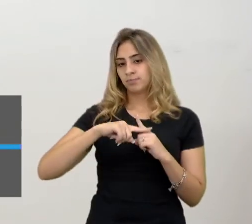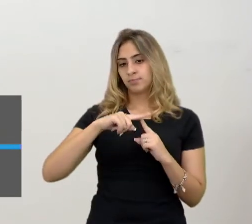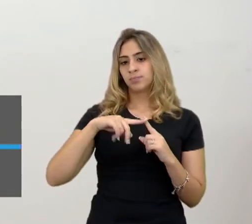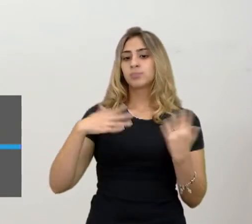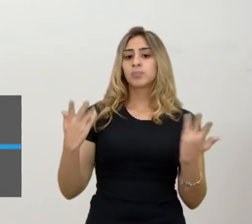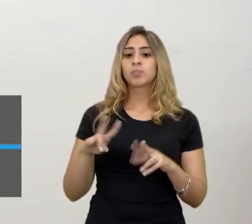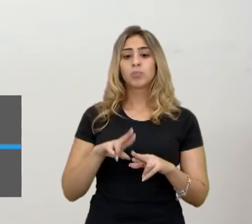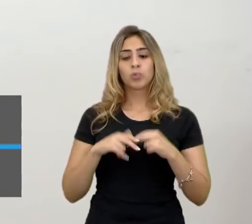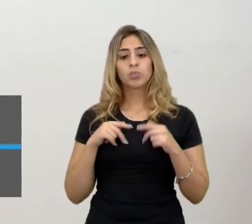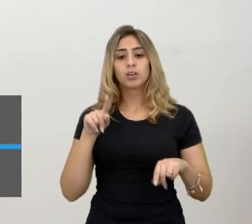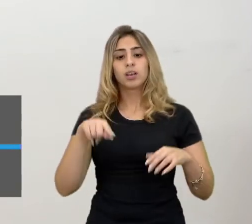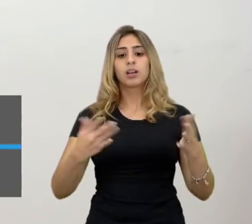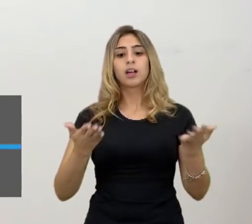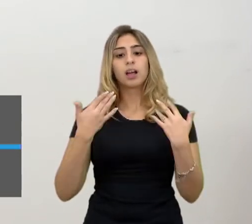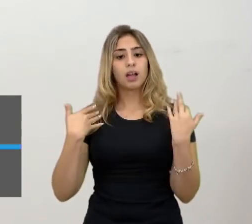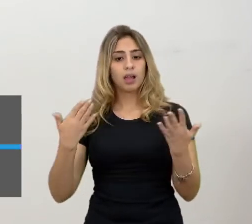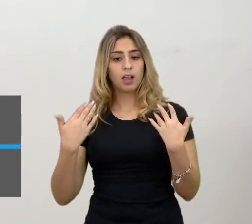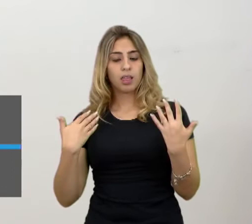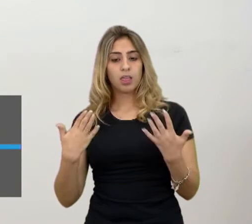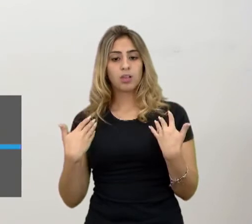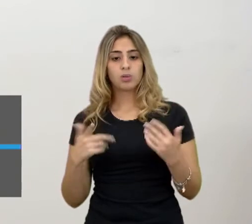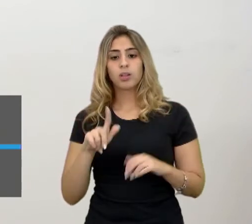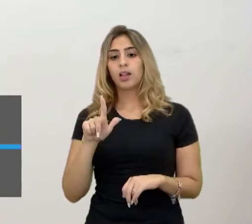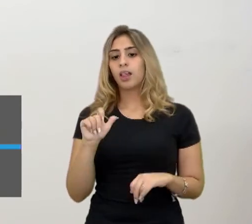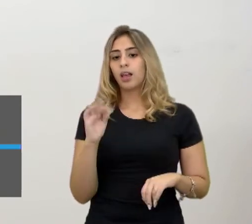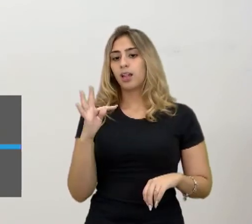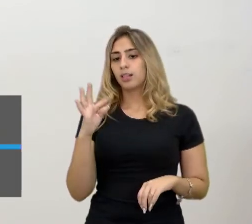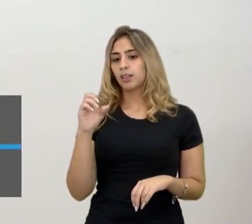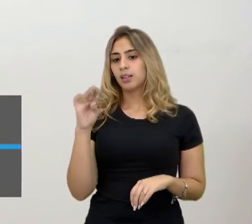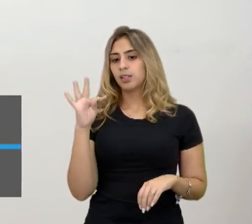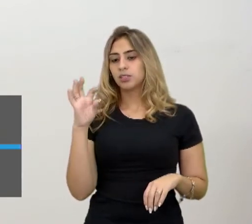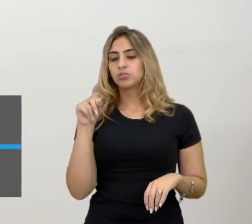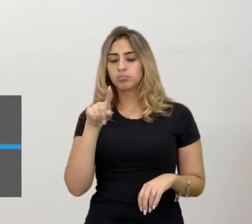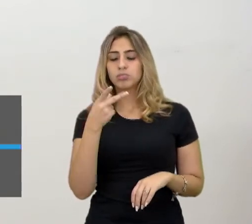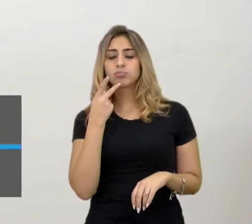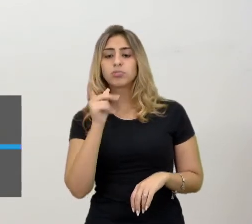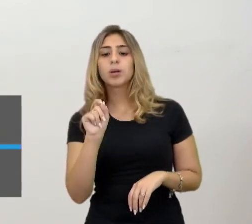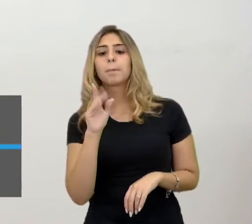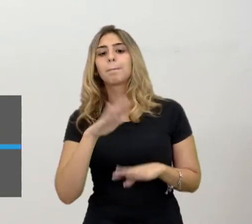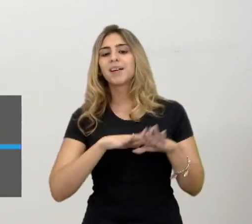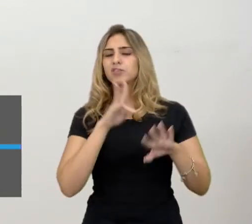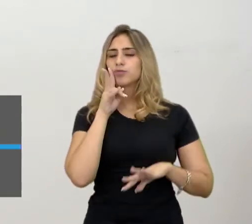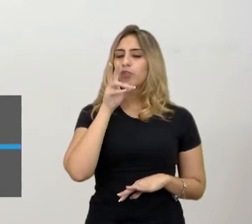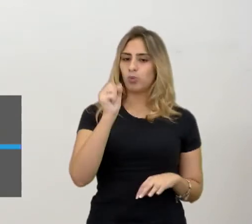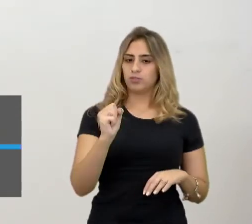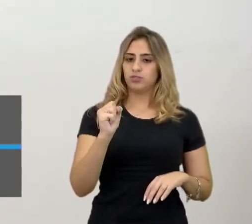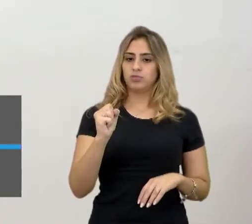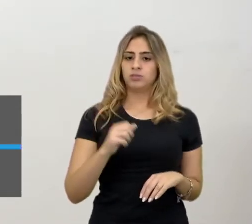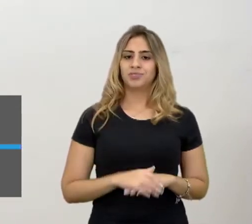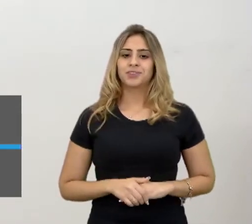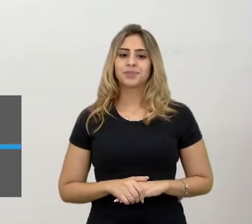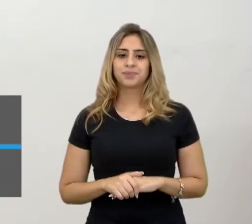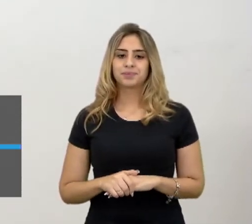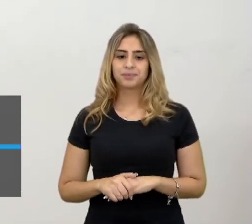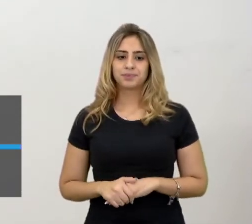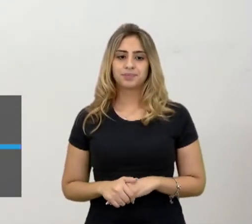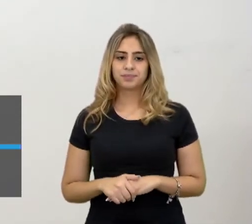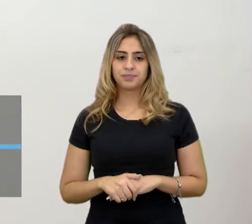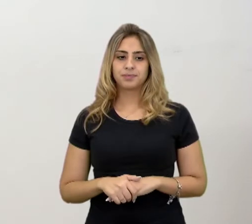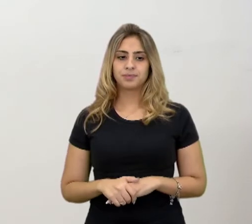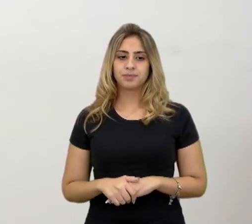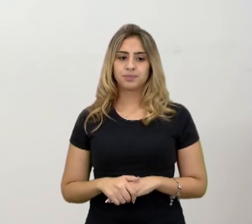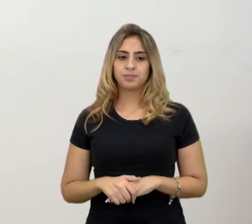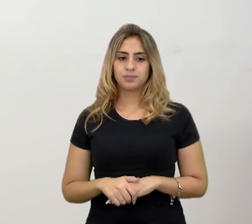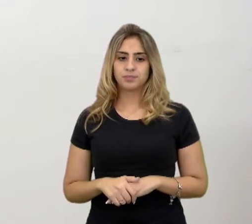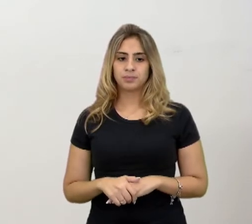Portanto, chama-se calor latente. Latente quer dizer mais forte, tá bom? Então, voltando aqui para nossa tela,